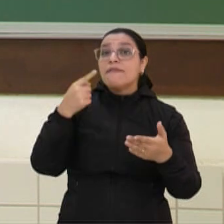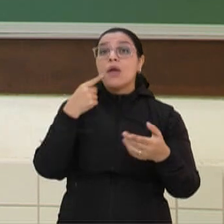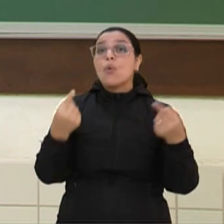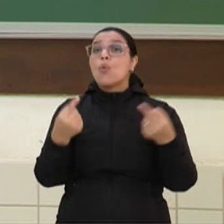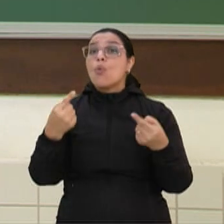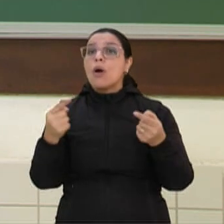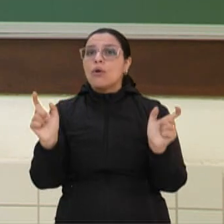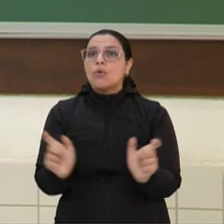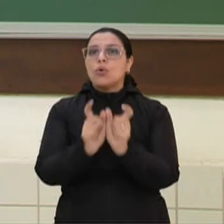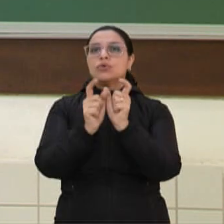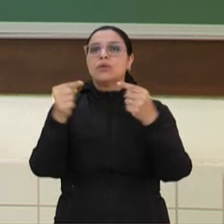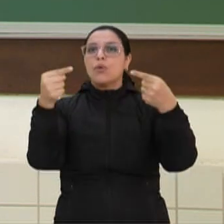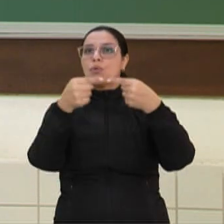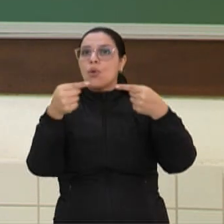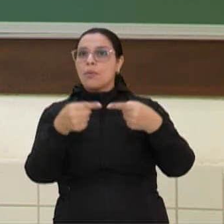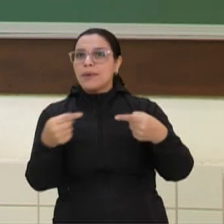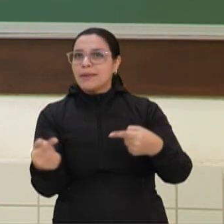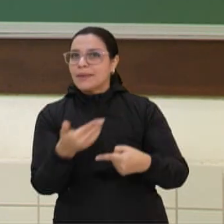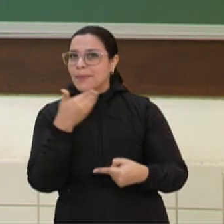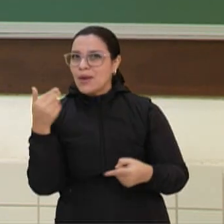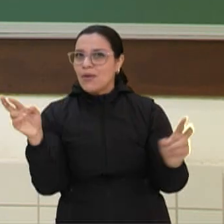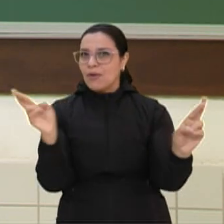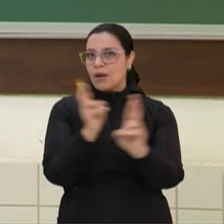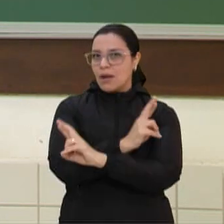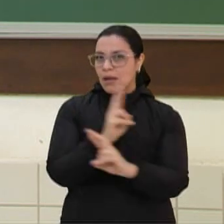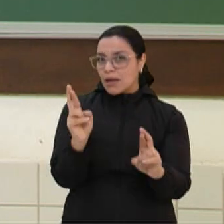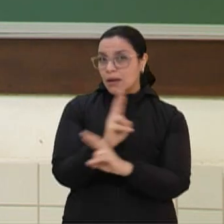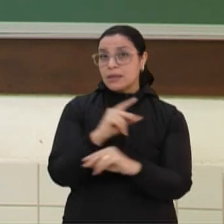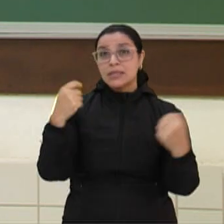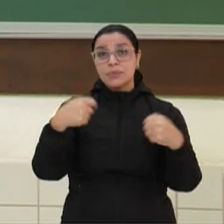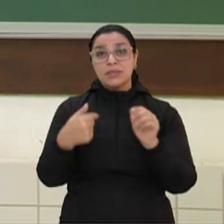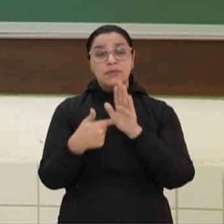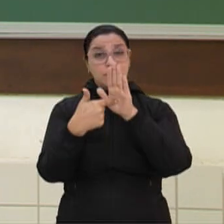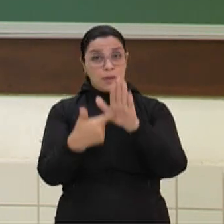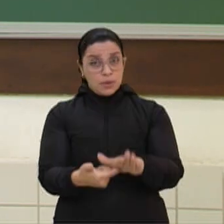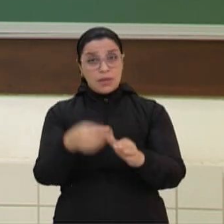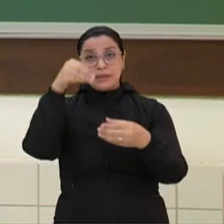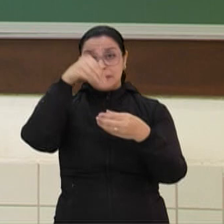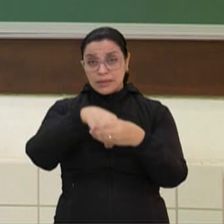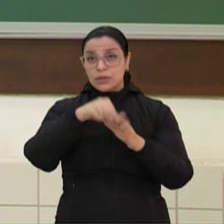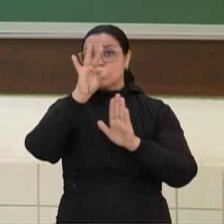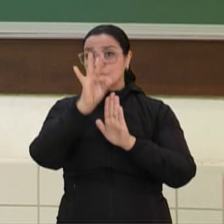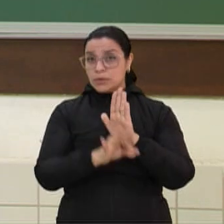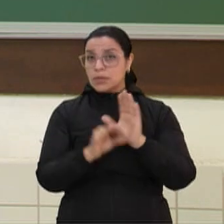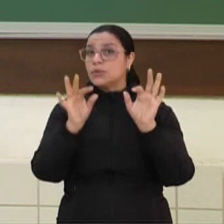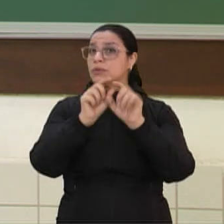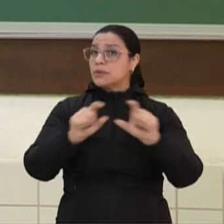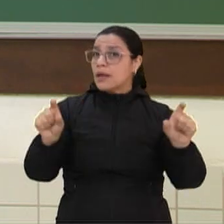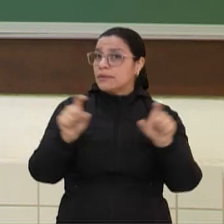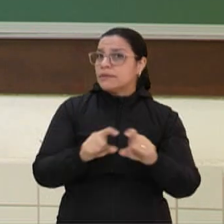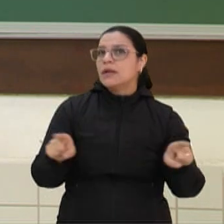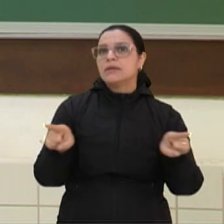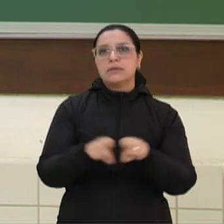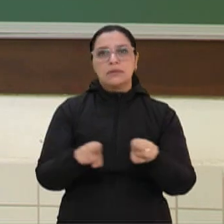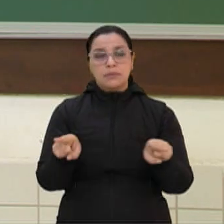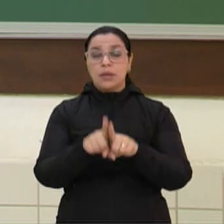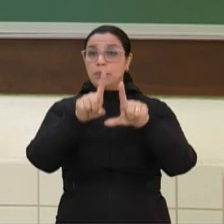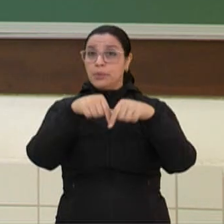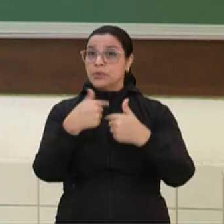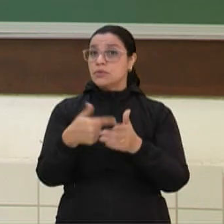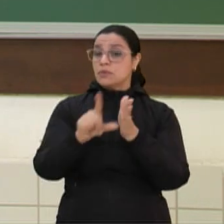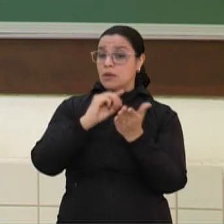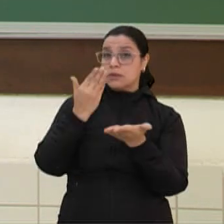ver qual é o sentido, o tipo de relação que exprime. Por isso que nós trabalhamos na aula